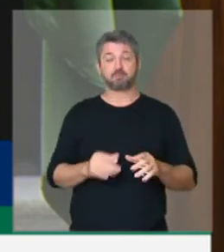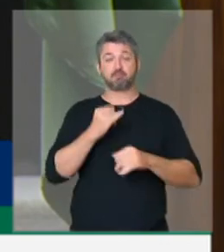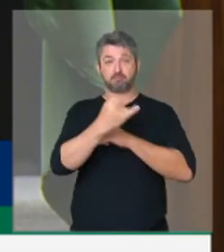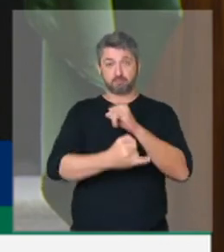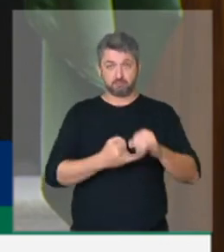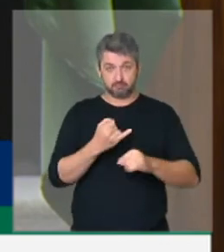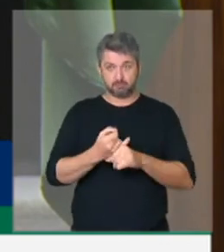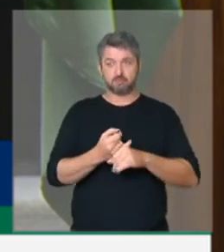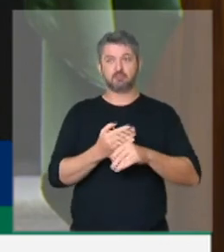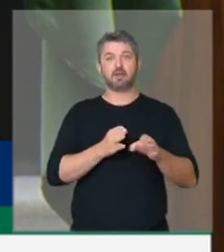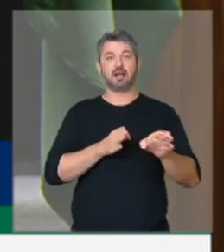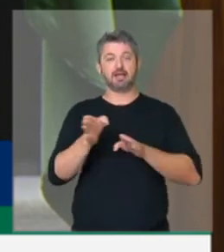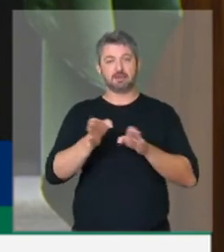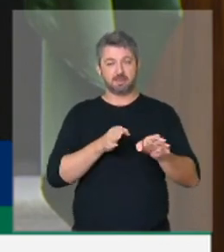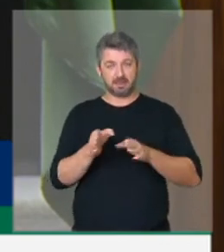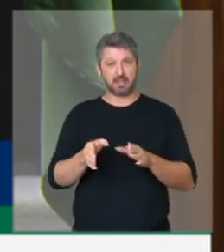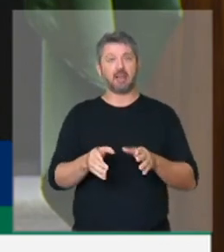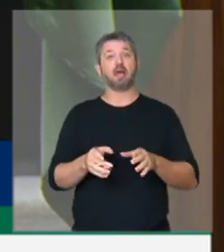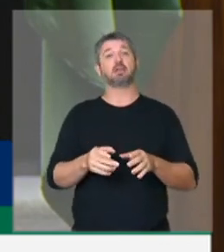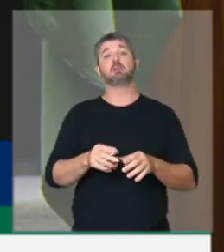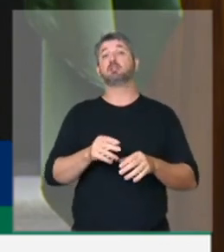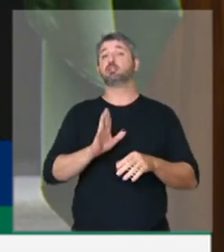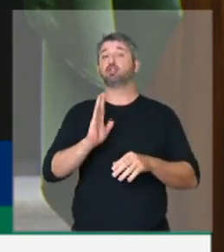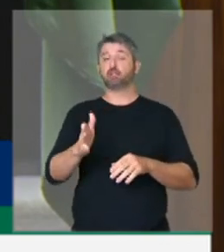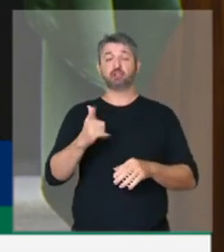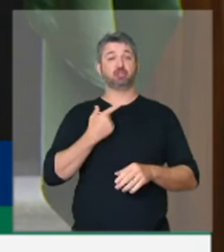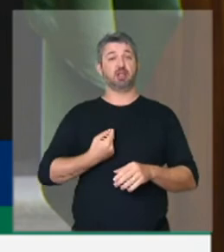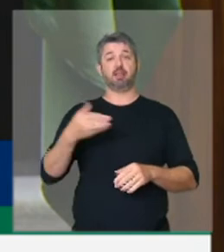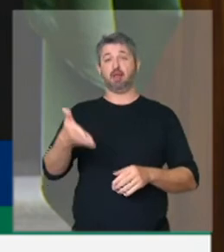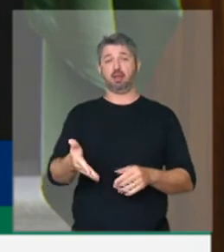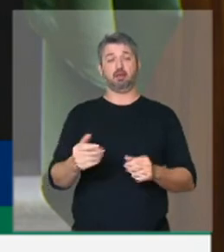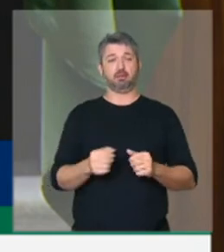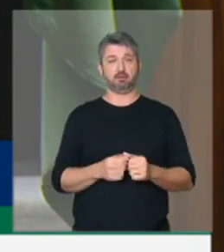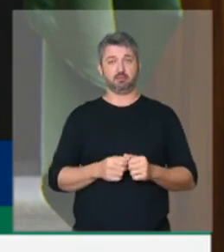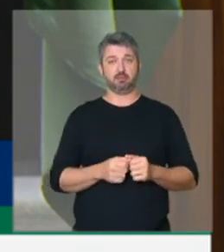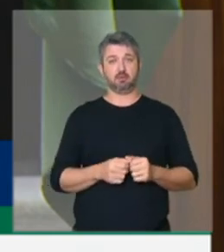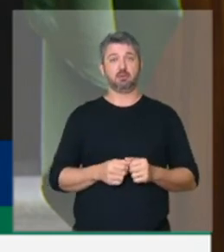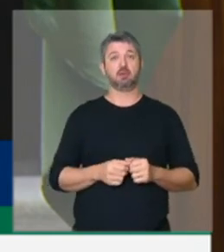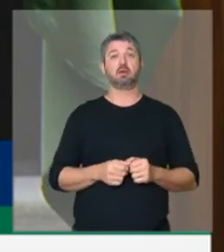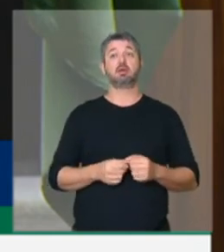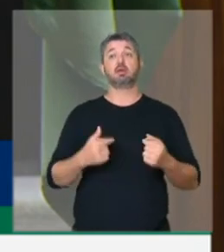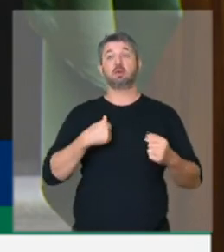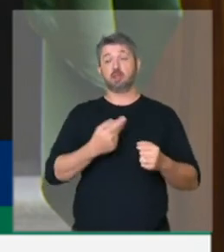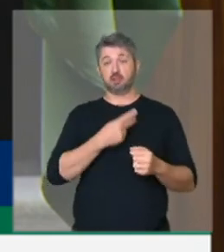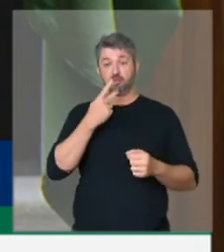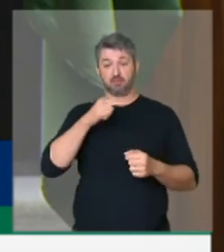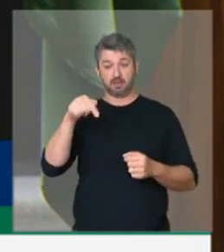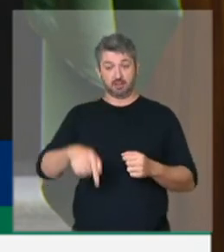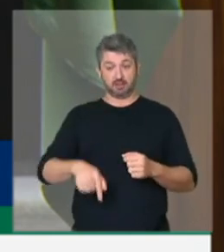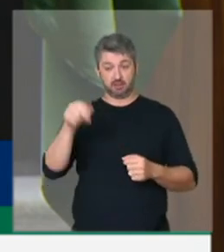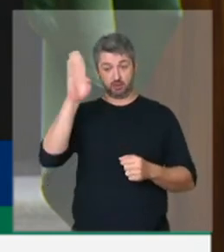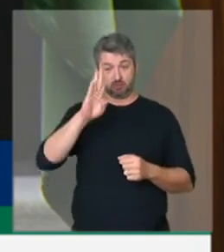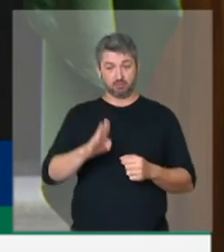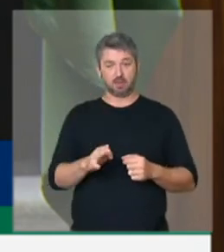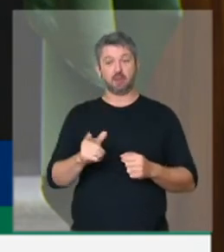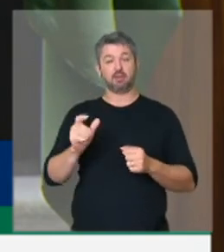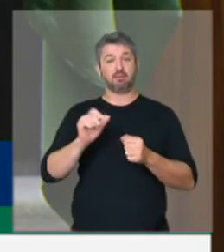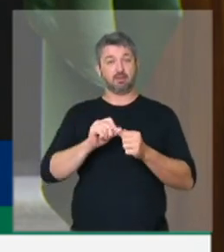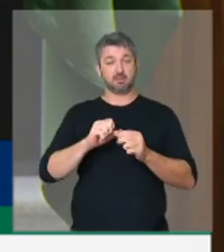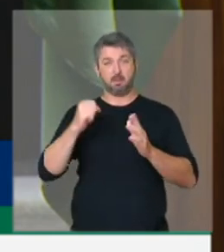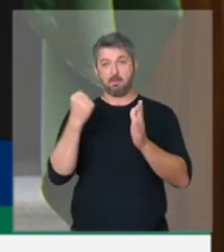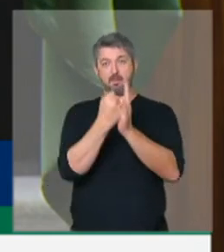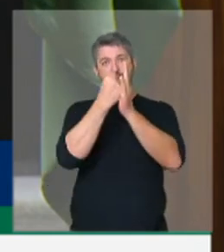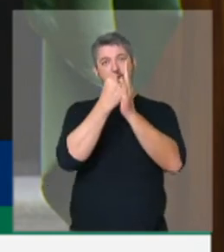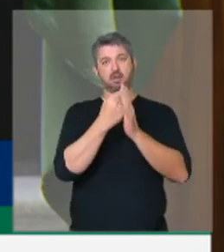a acessibilidade veio para ficar. E é por isso que eu também gostaria de reforçar. Esse país está marcando um passo importante com